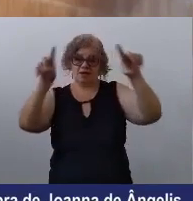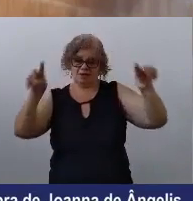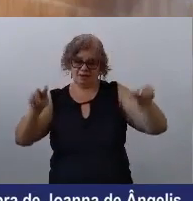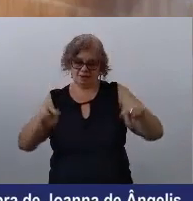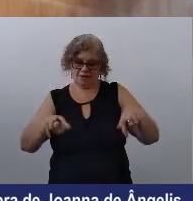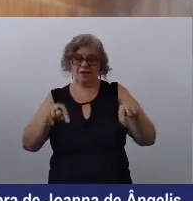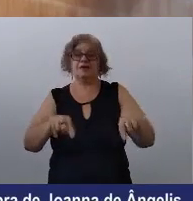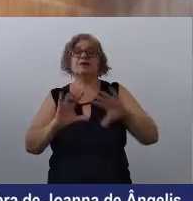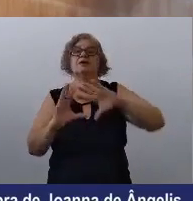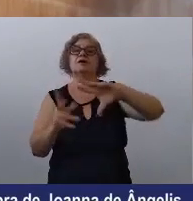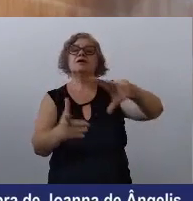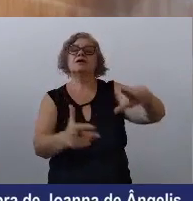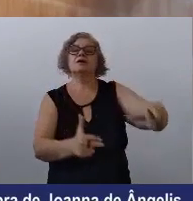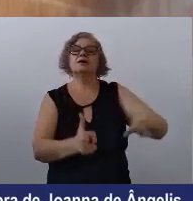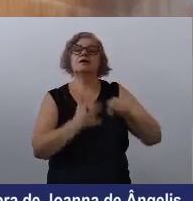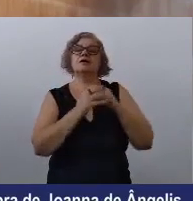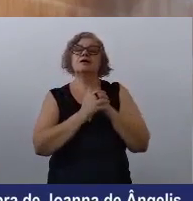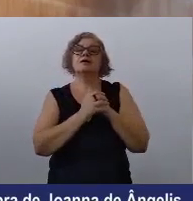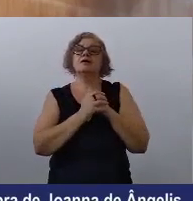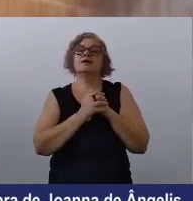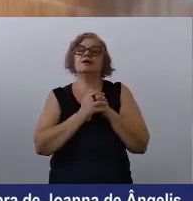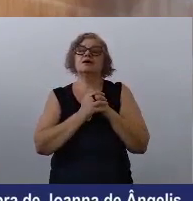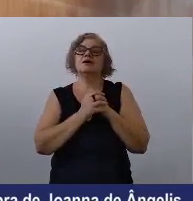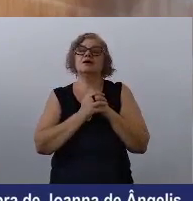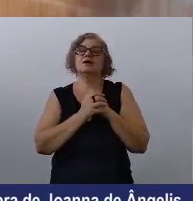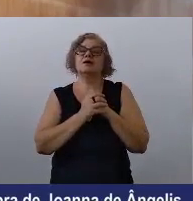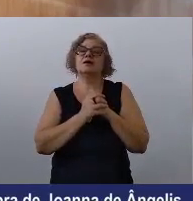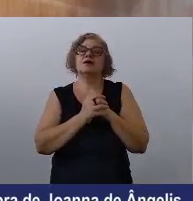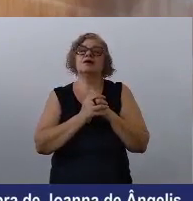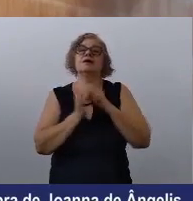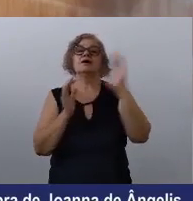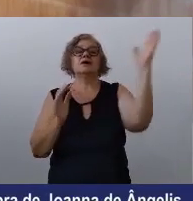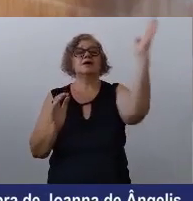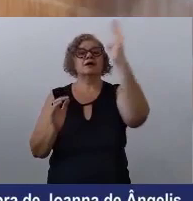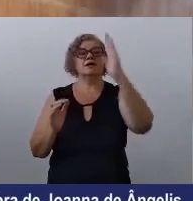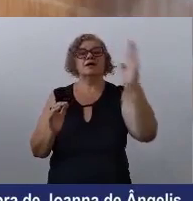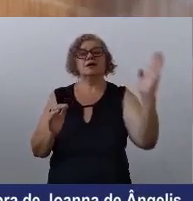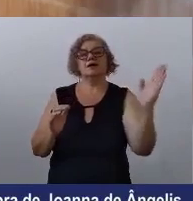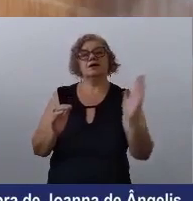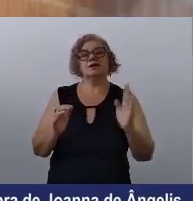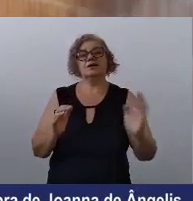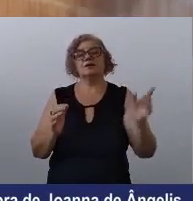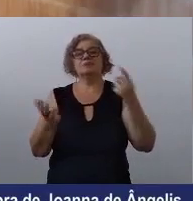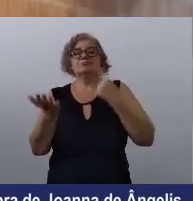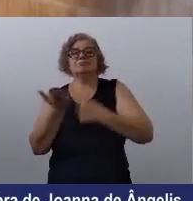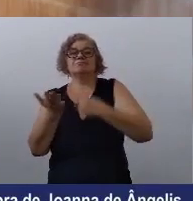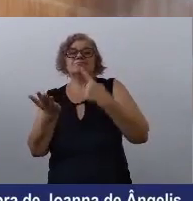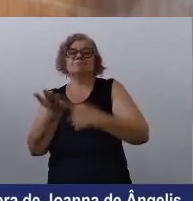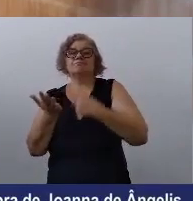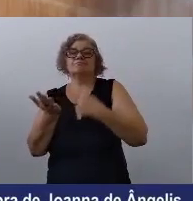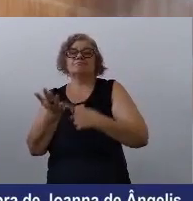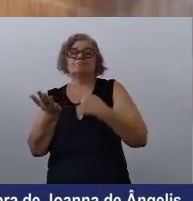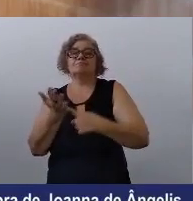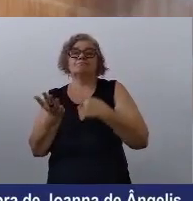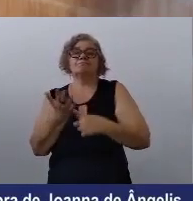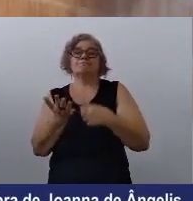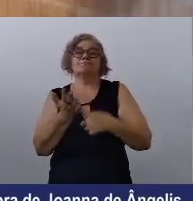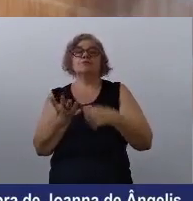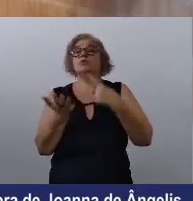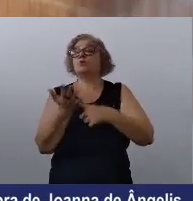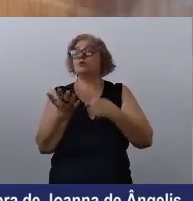aqui sobre o orbe do nosso Brasil, pelo compromisso que o Brasil tem com essa